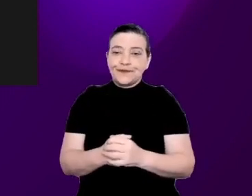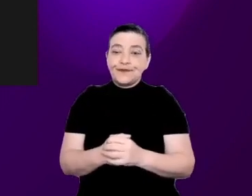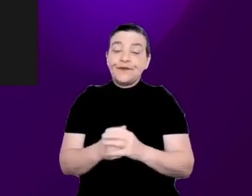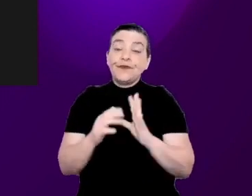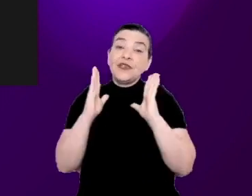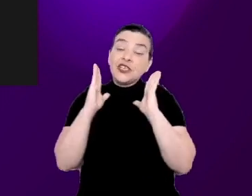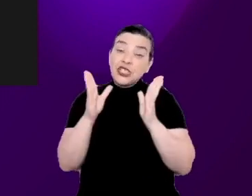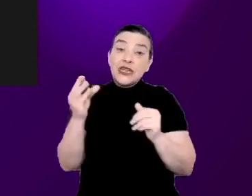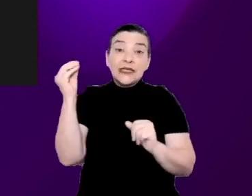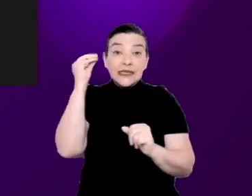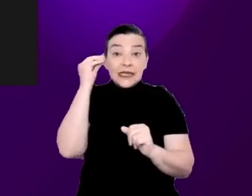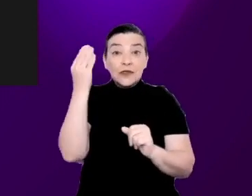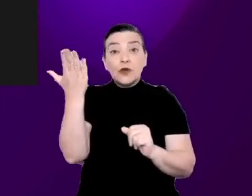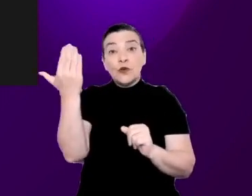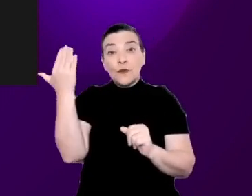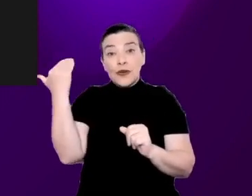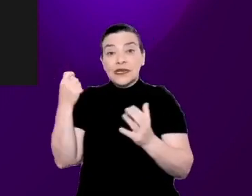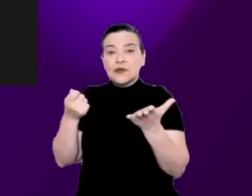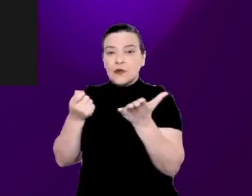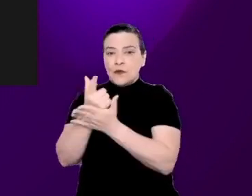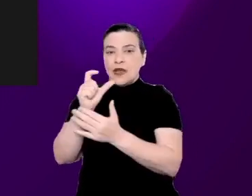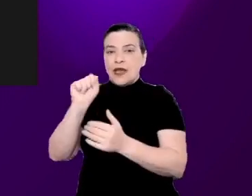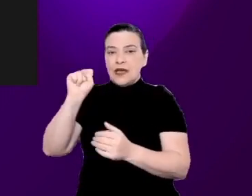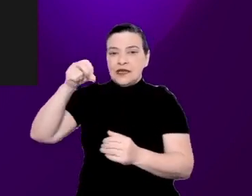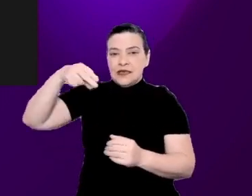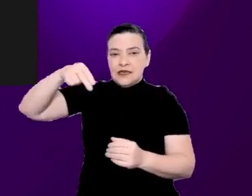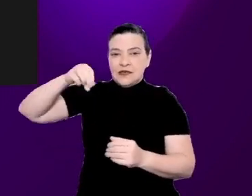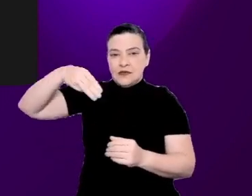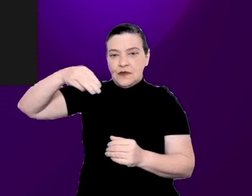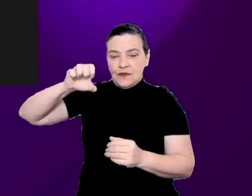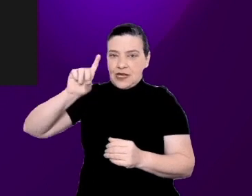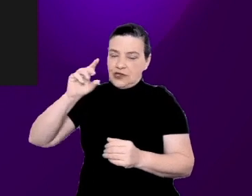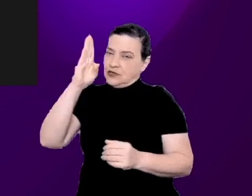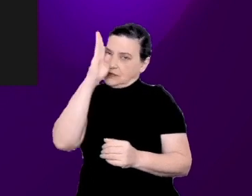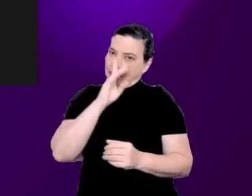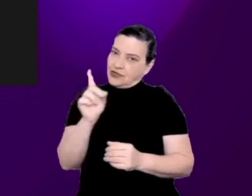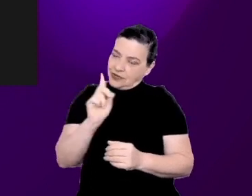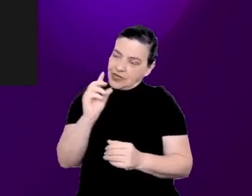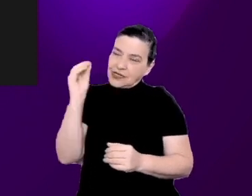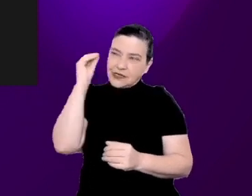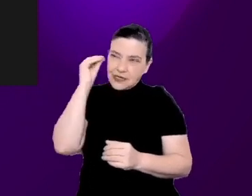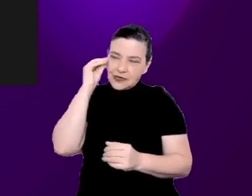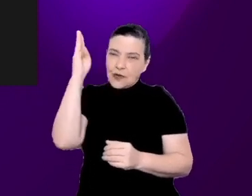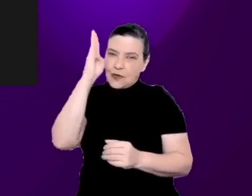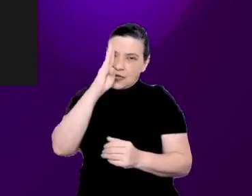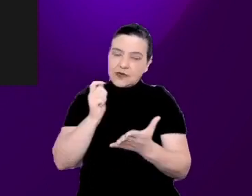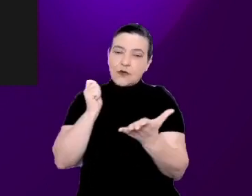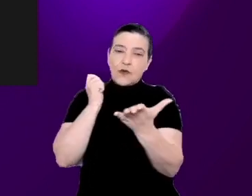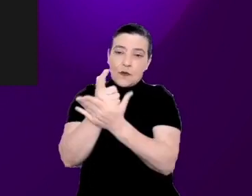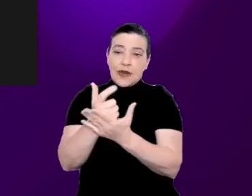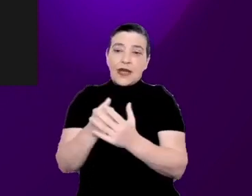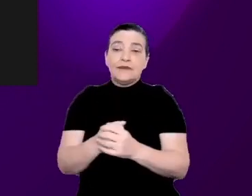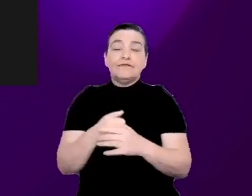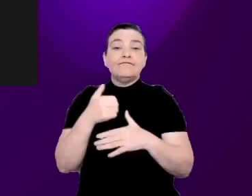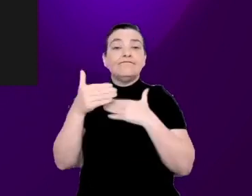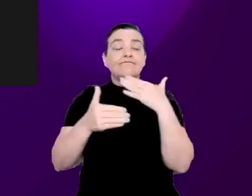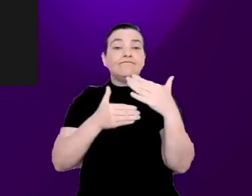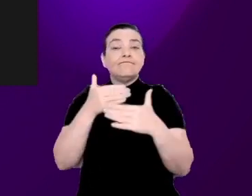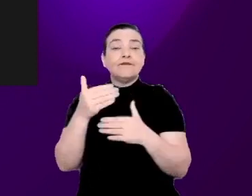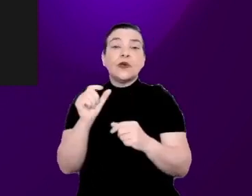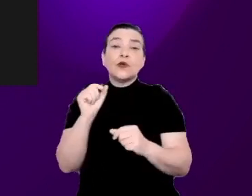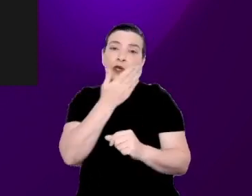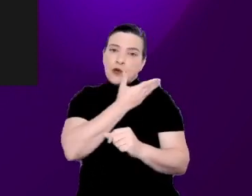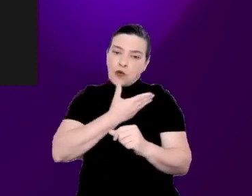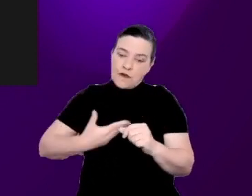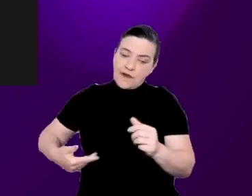tentou no passado comprar o SNOMED, ele não é de graça, ele é pago, né? Então o Brasil tentou comprar ele, e aí o governo pagou